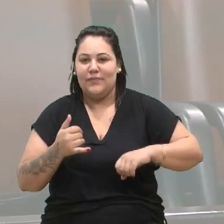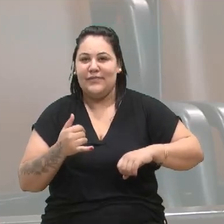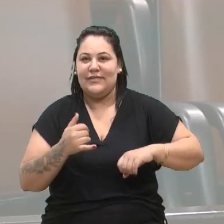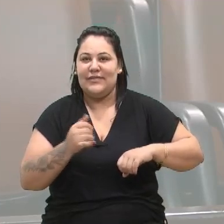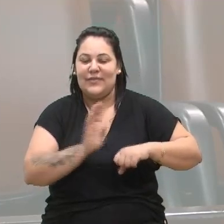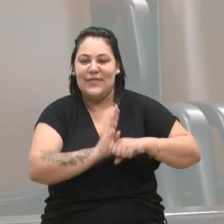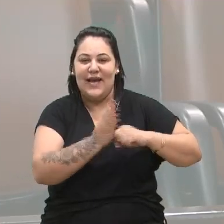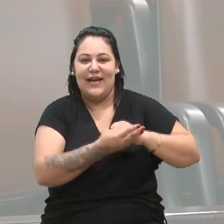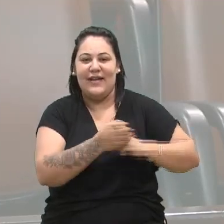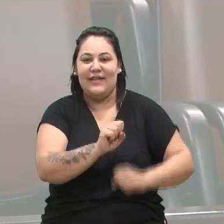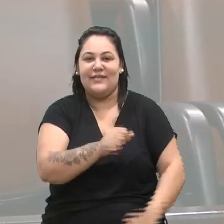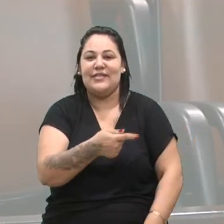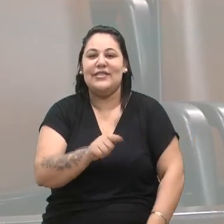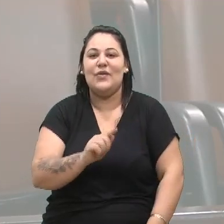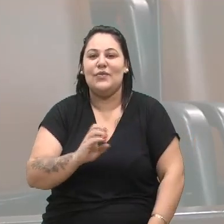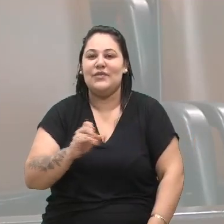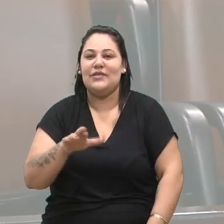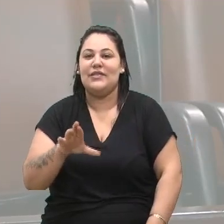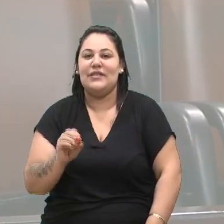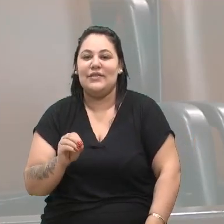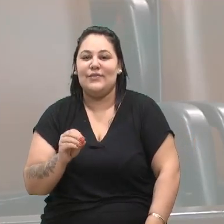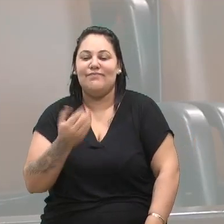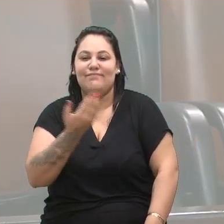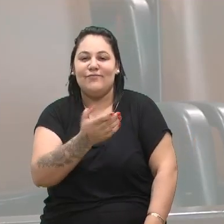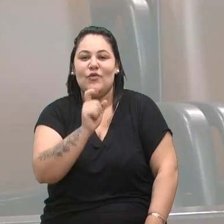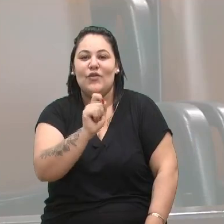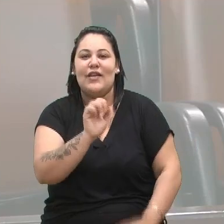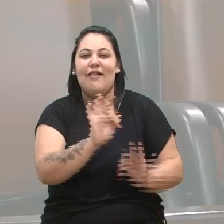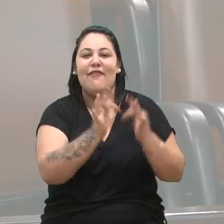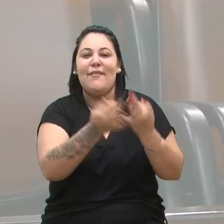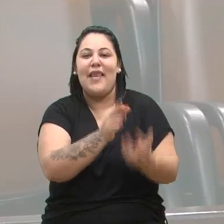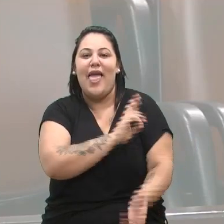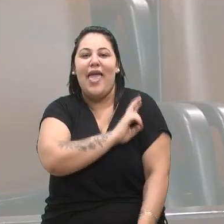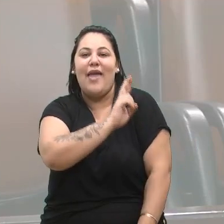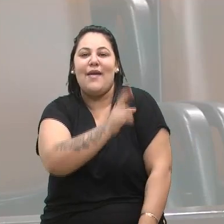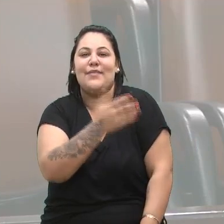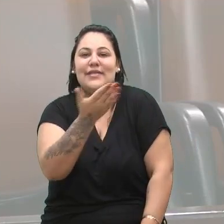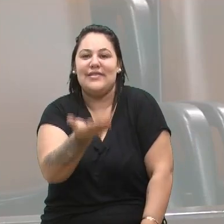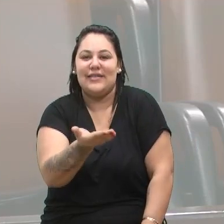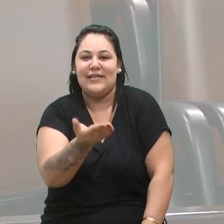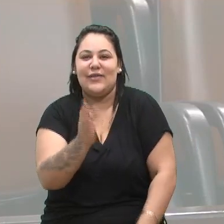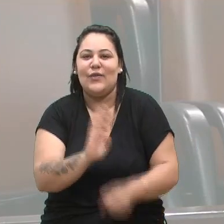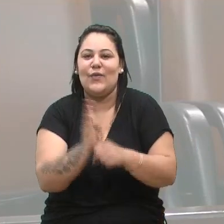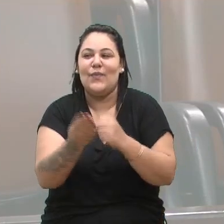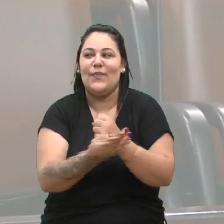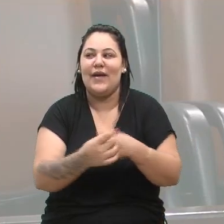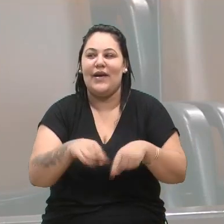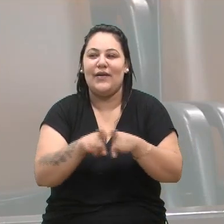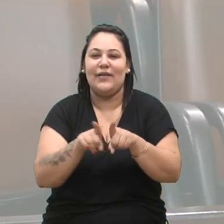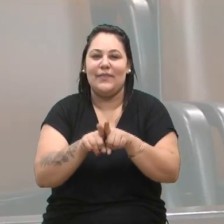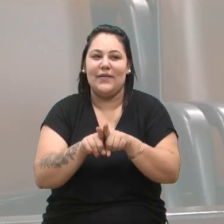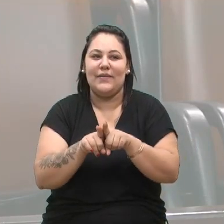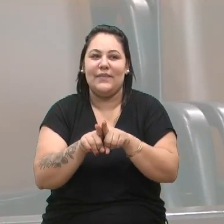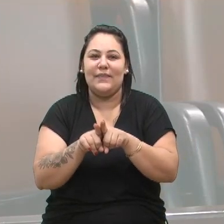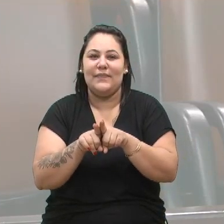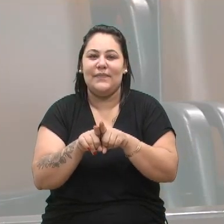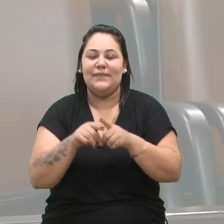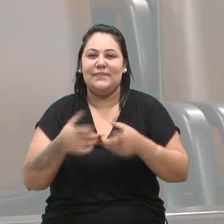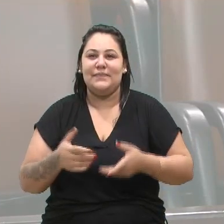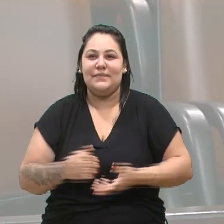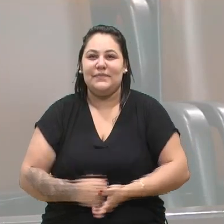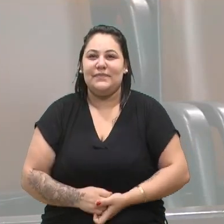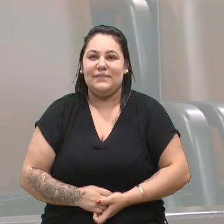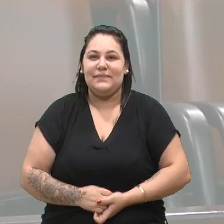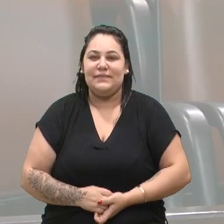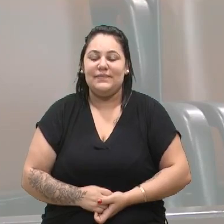fico olhando o que a família Ferrari representa para o bairro São Ciro e representa para Caxias do Sul. Uma